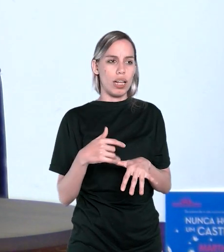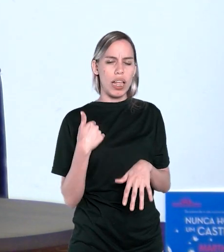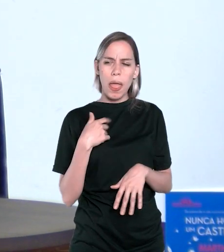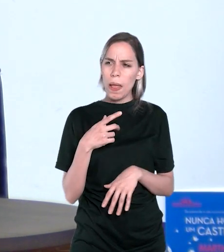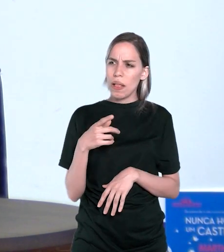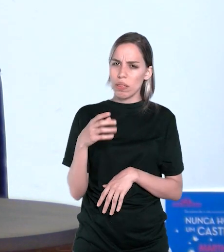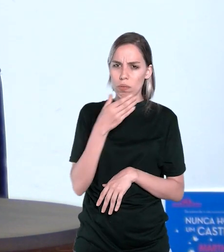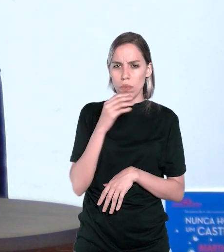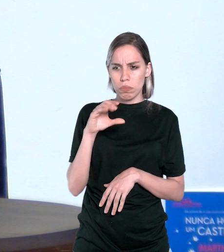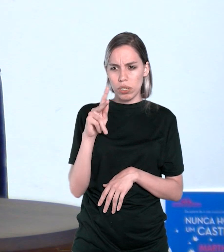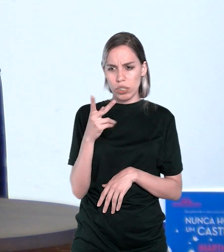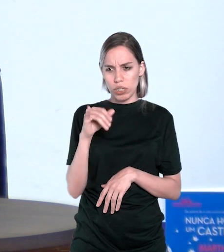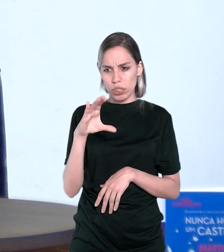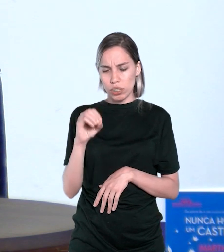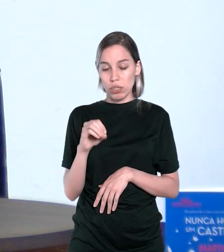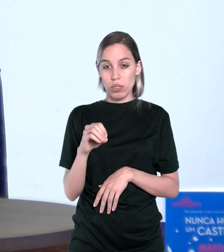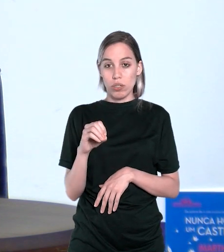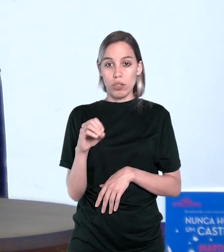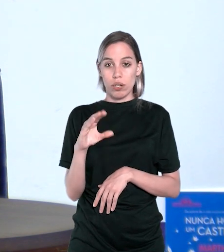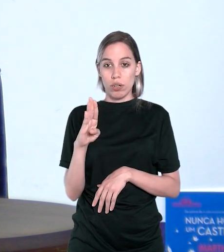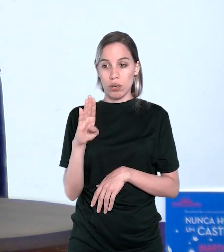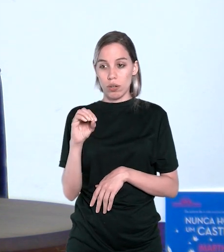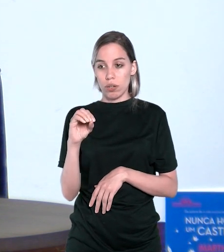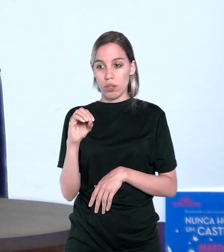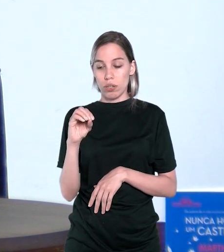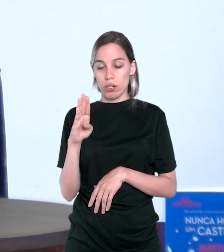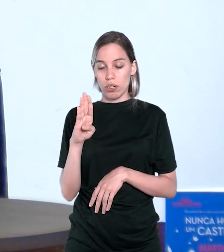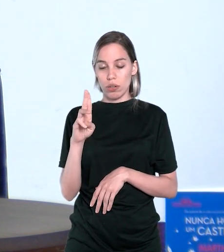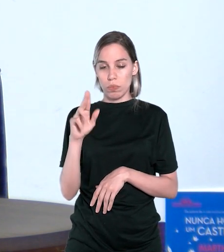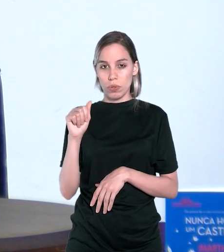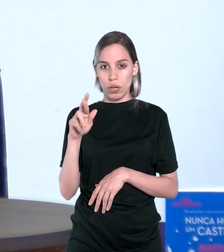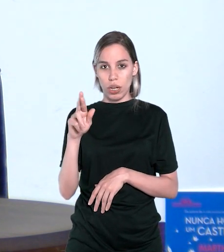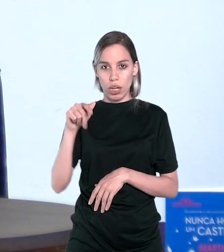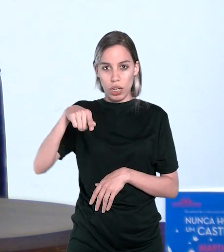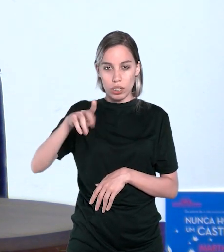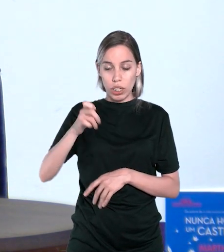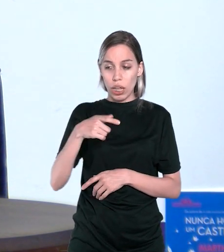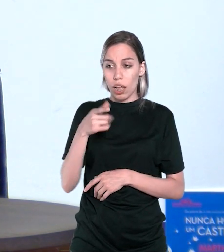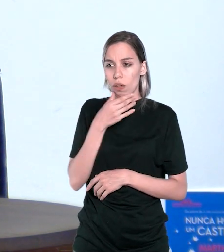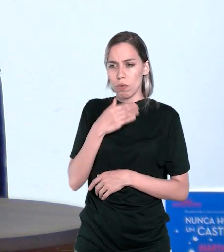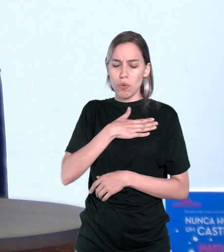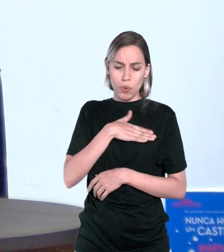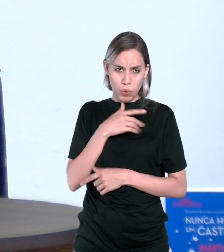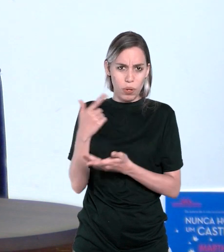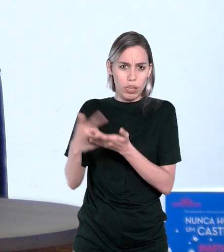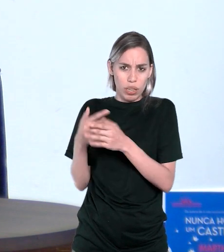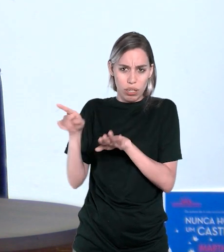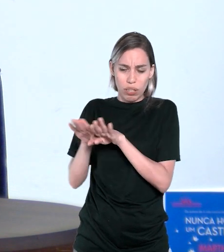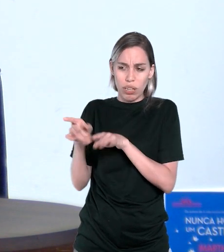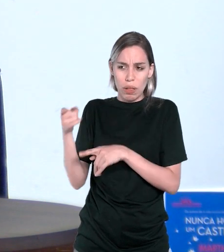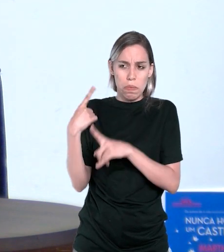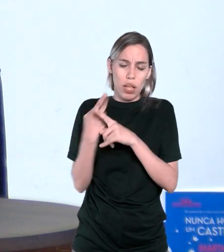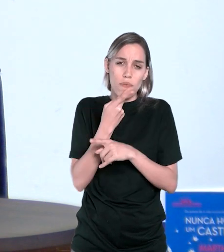uma ironia, tem linguagem e fala da história do Brasil toda ali. Eu releio Casa Grande